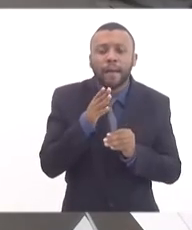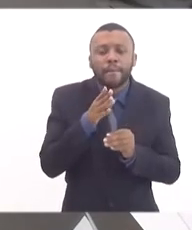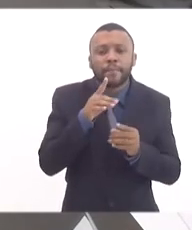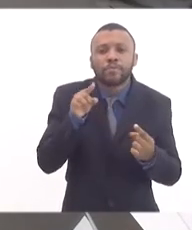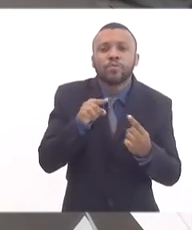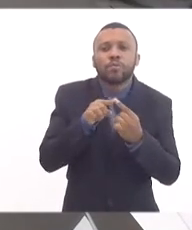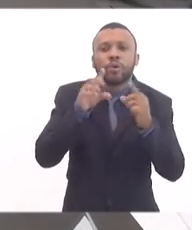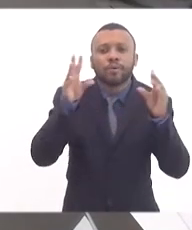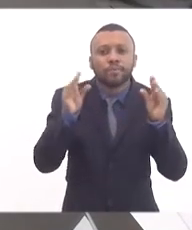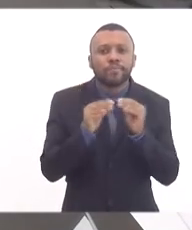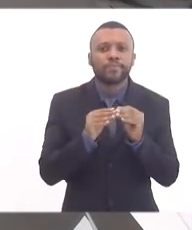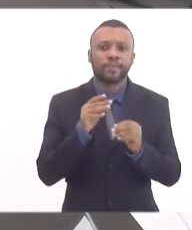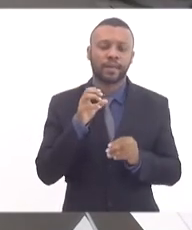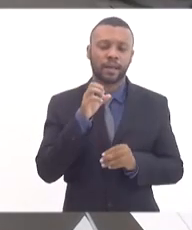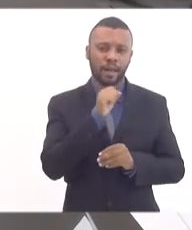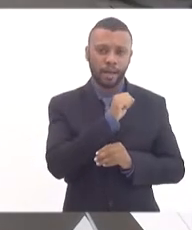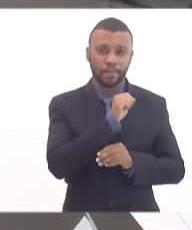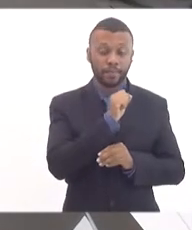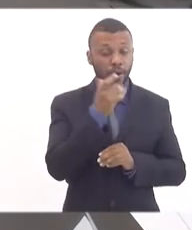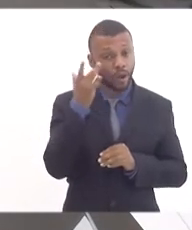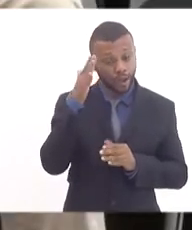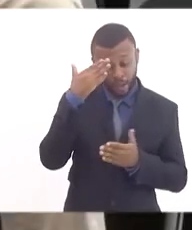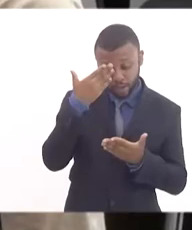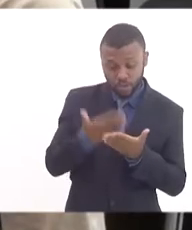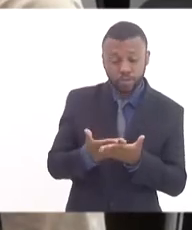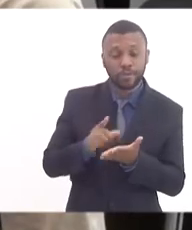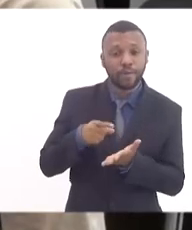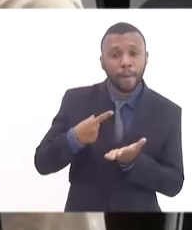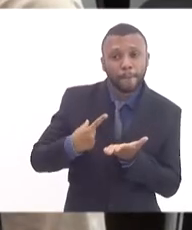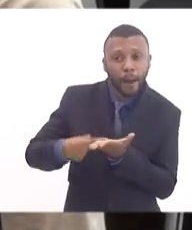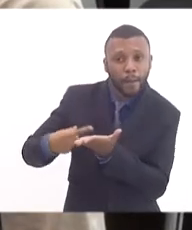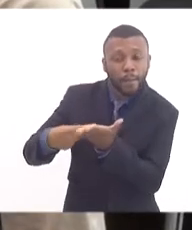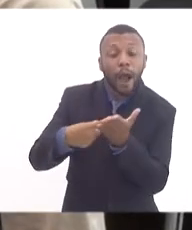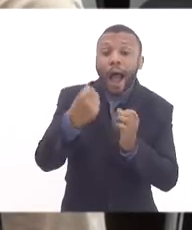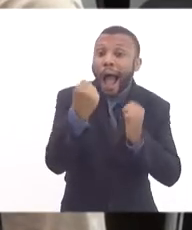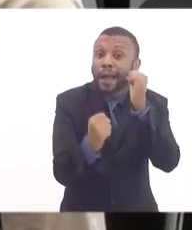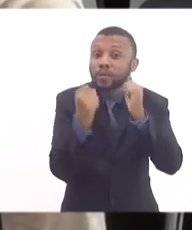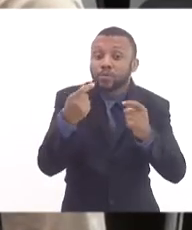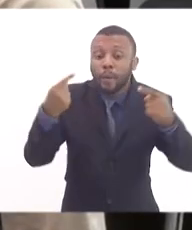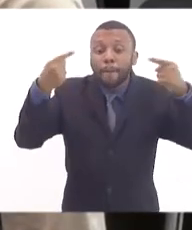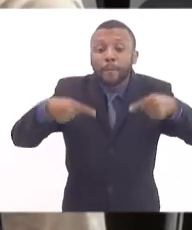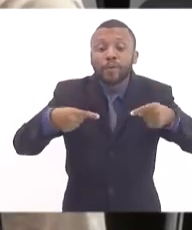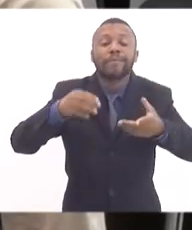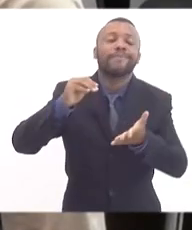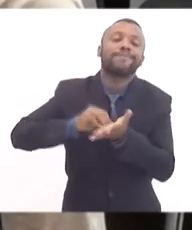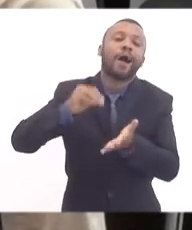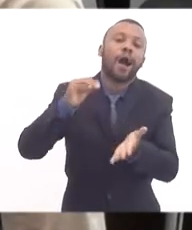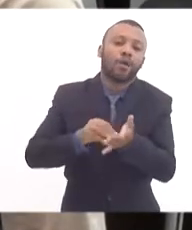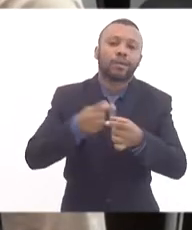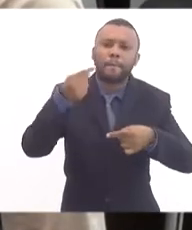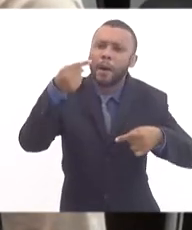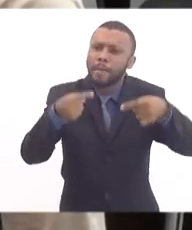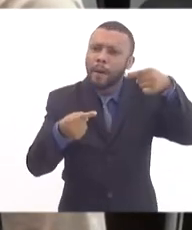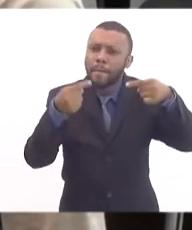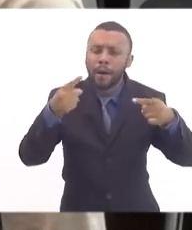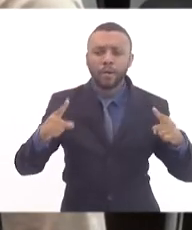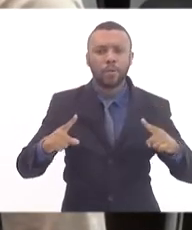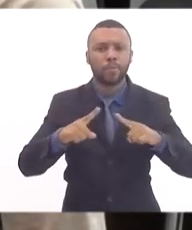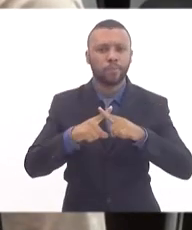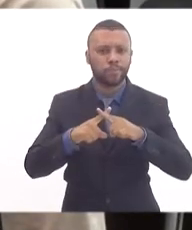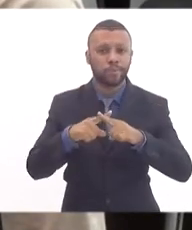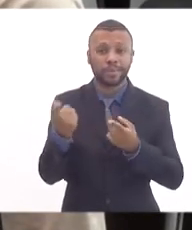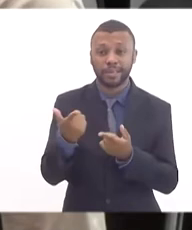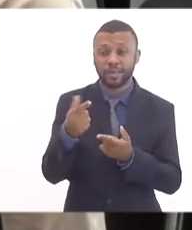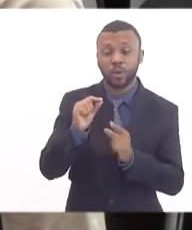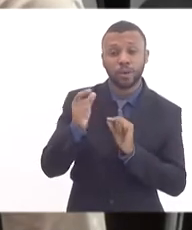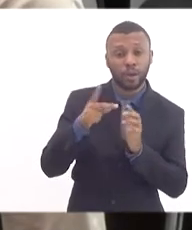pontual acho que ficou a nossa em consenso já de que a indústria não tem competitividade suficiente é de que a cola de Minas